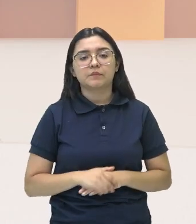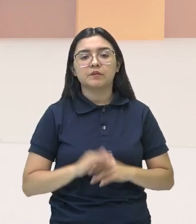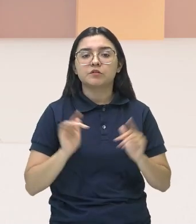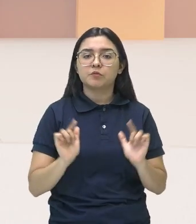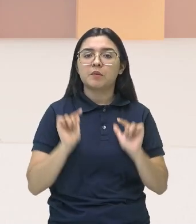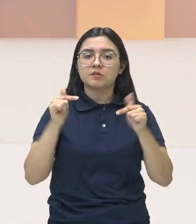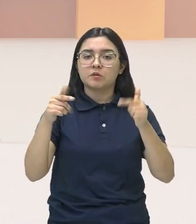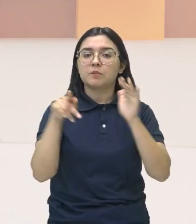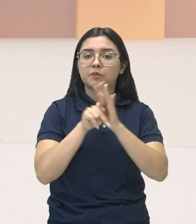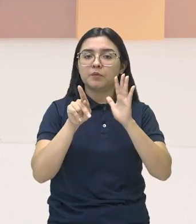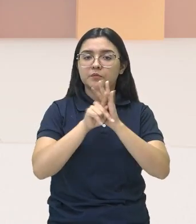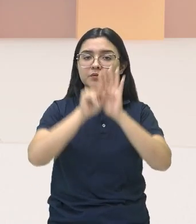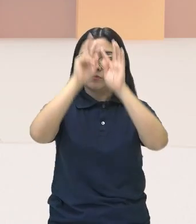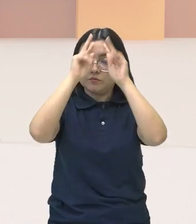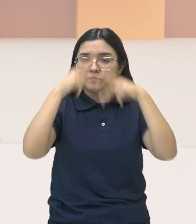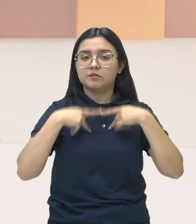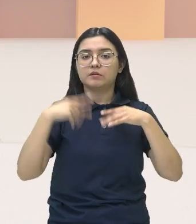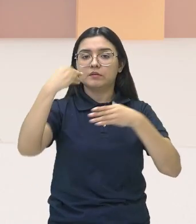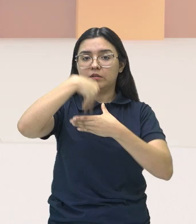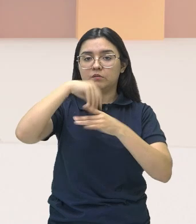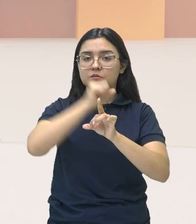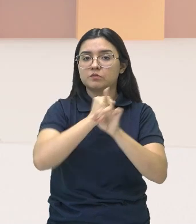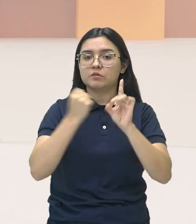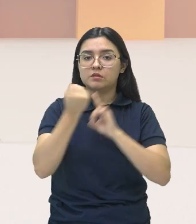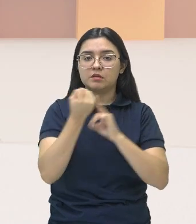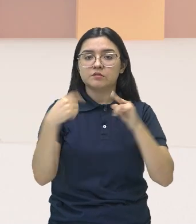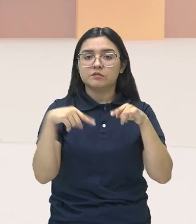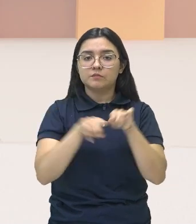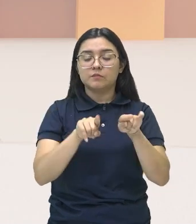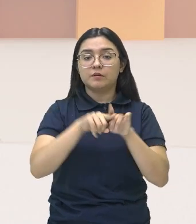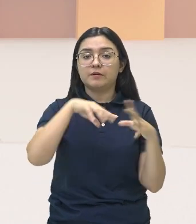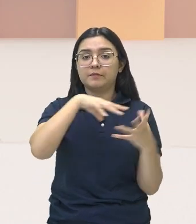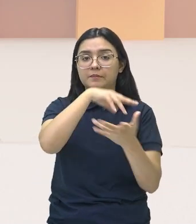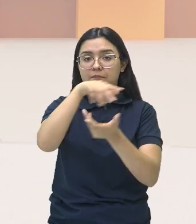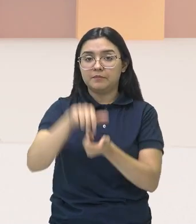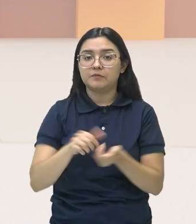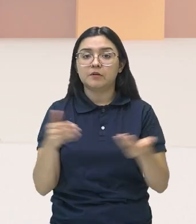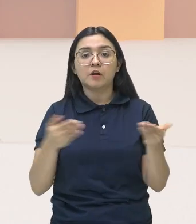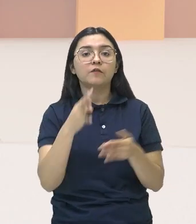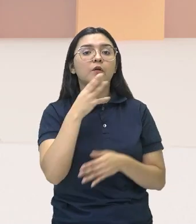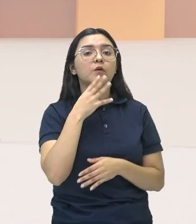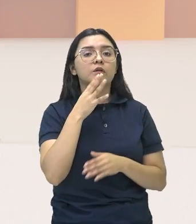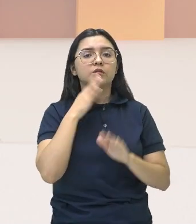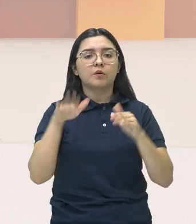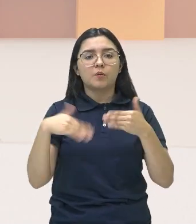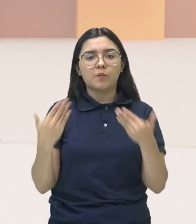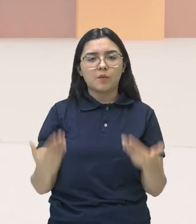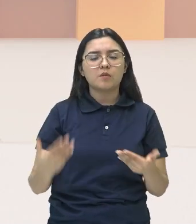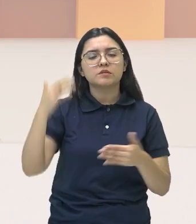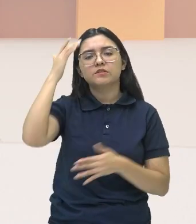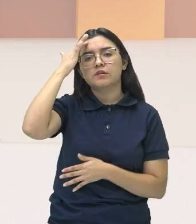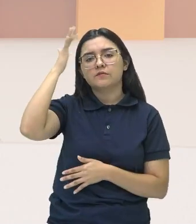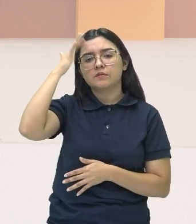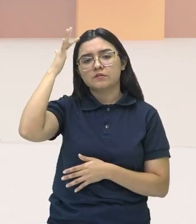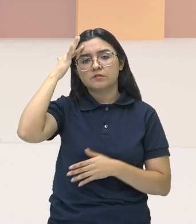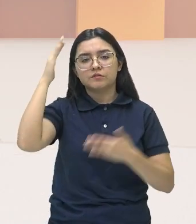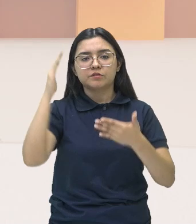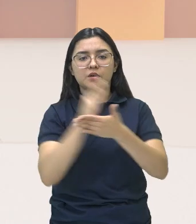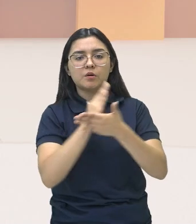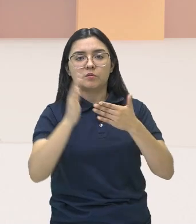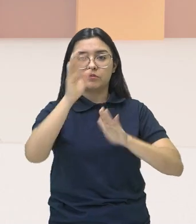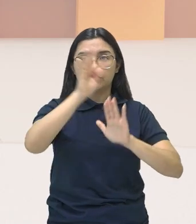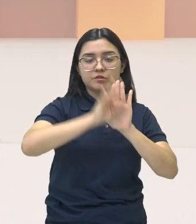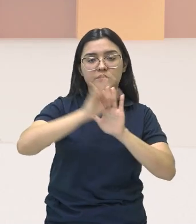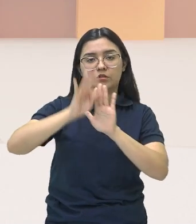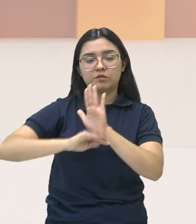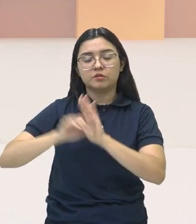ação humana na sociedade e no mundo. Vamos conhecer um pouco, então, essas reflexões a partir de alguns textos